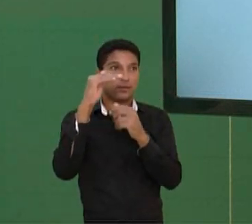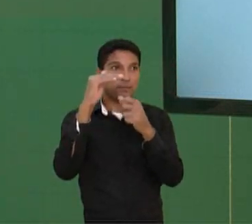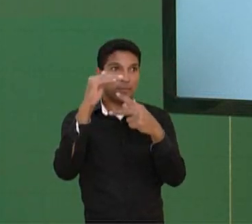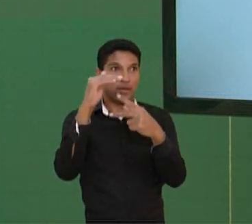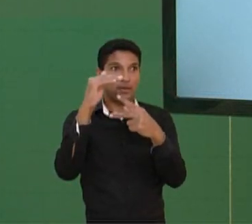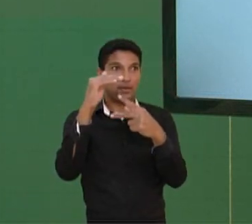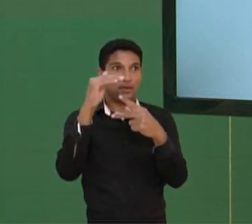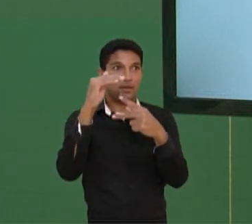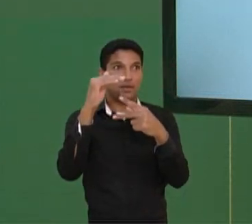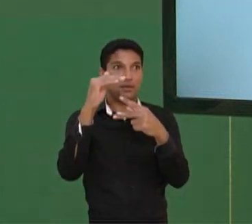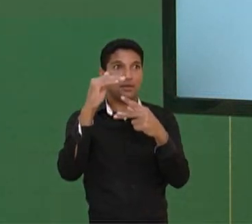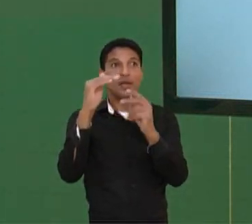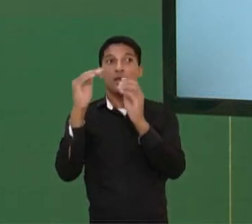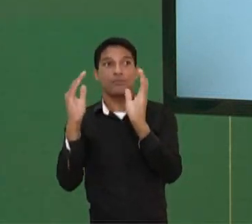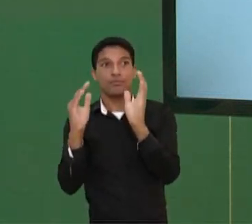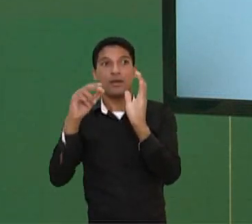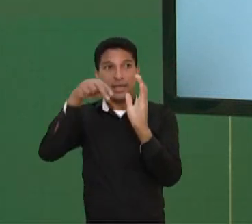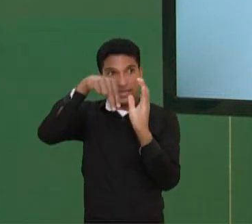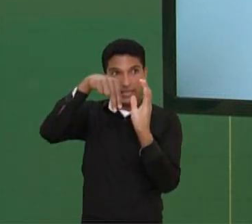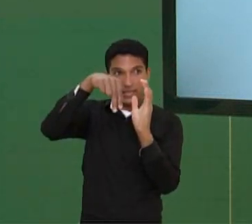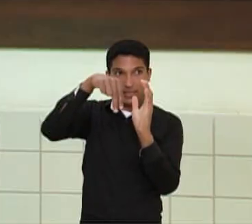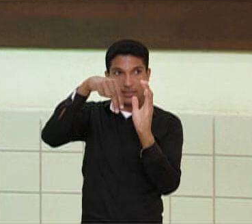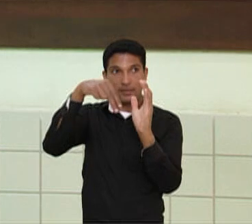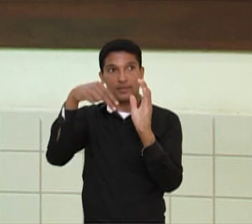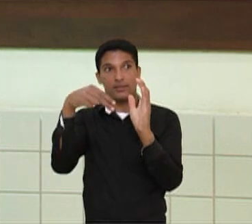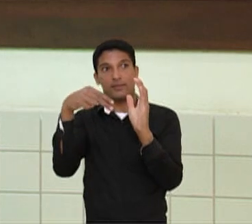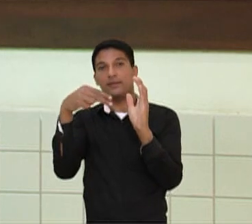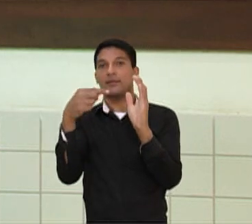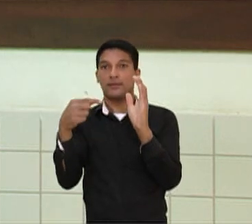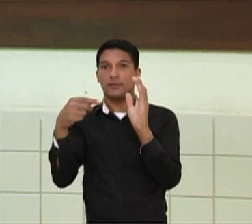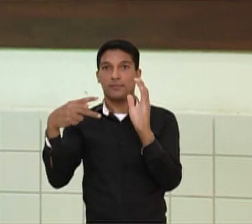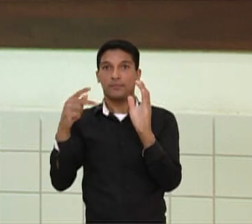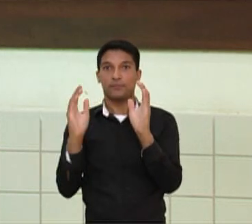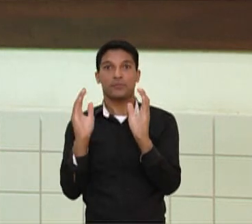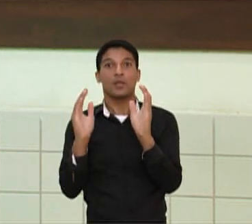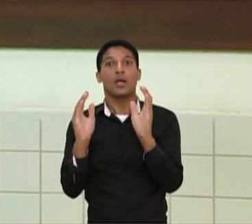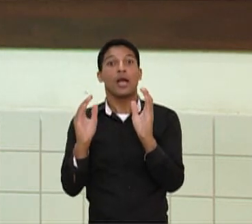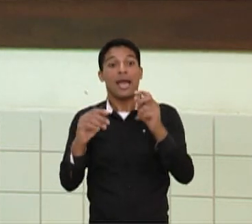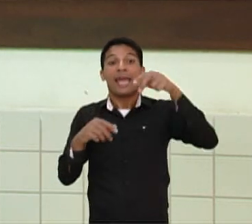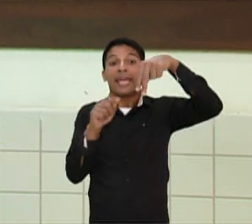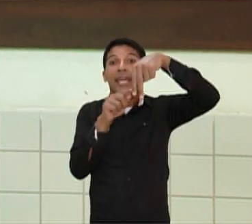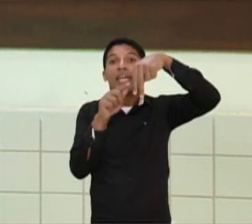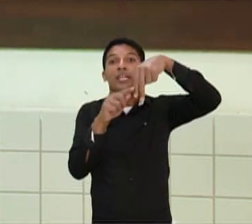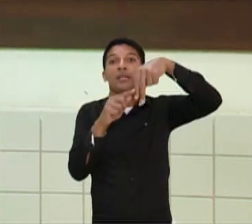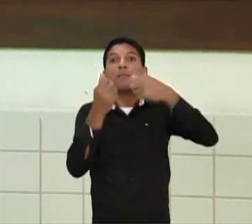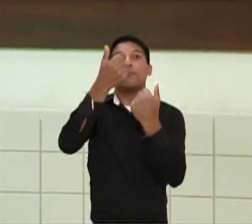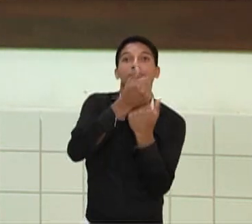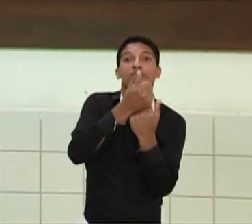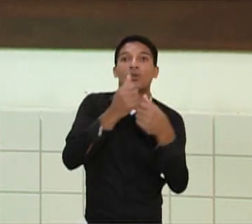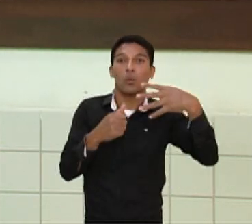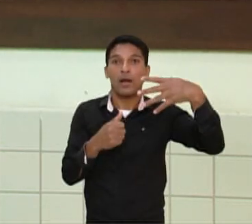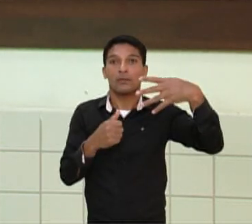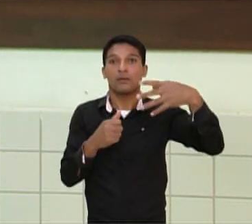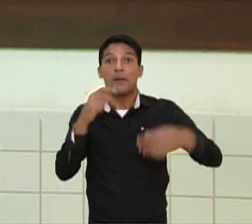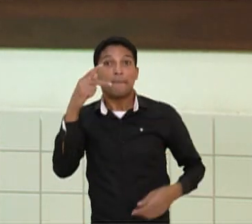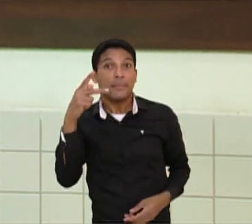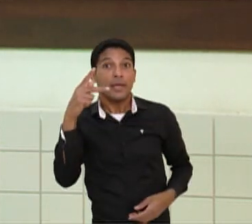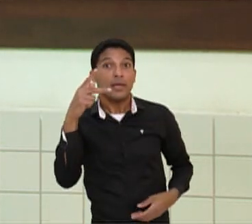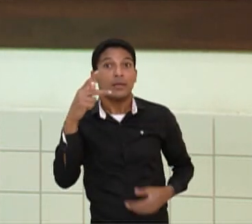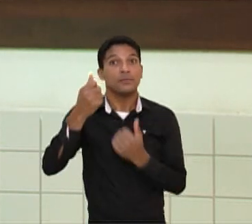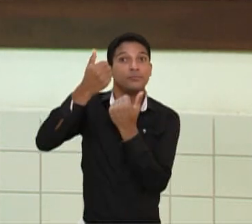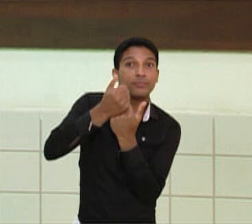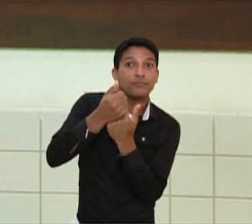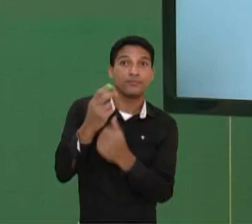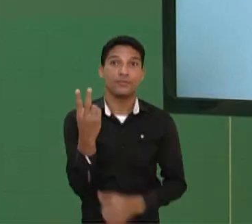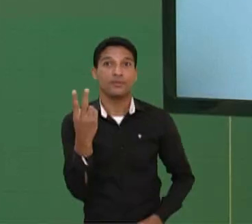fatorial. Então, só substituir o N por 4 e o P por 2, tá? Fica simples. Então, vai ser assim, a combinação de